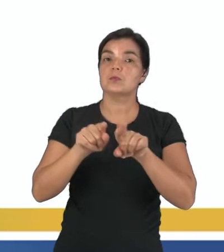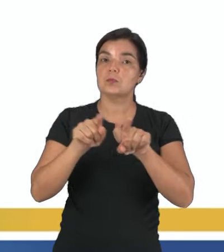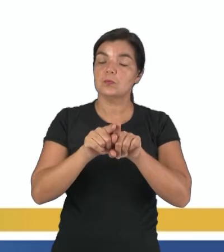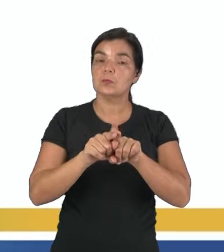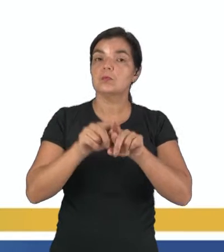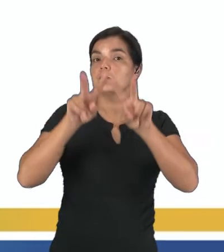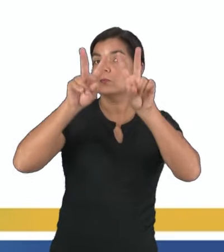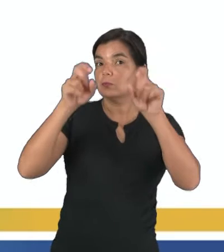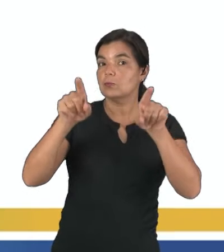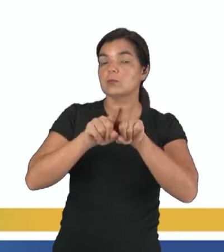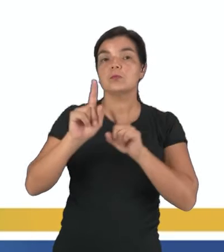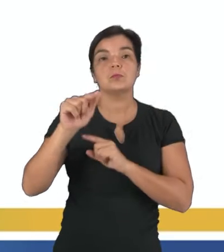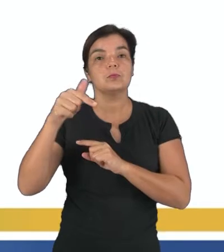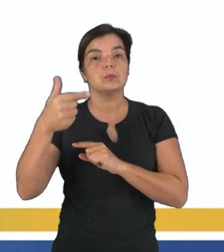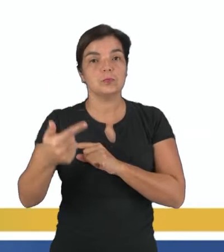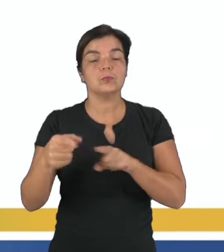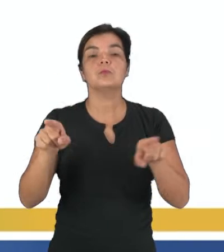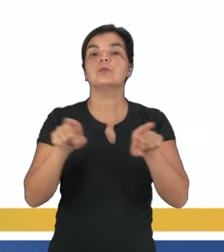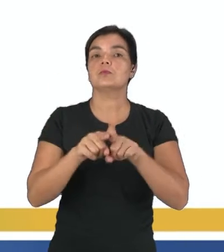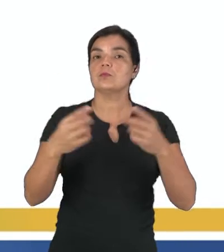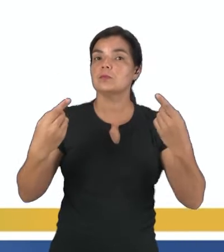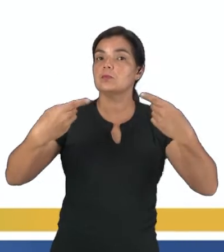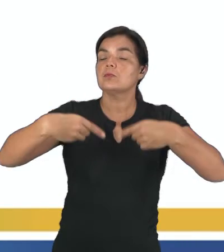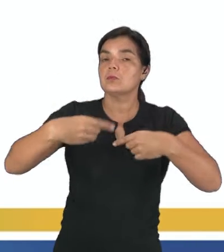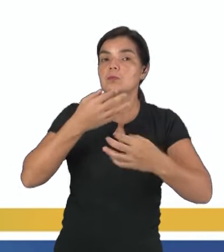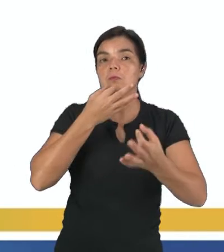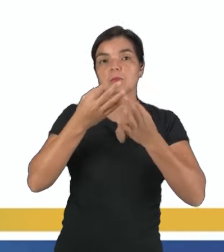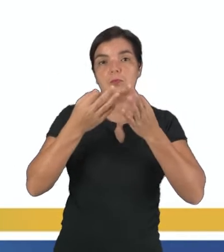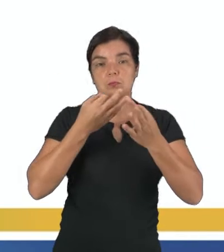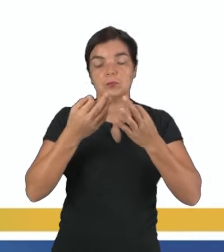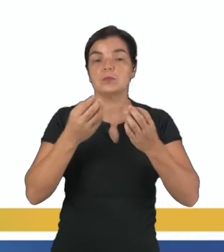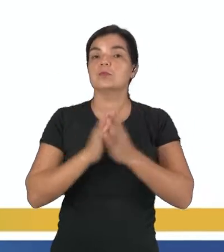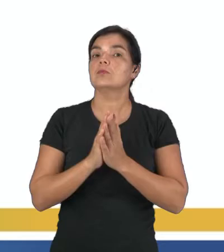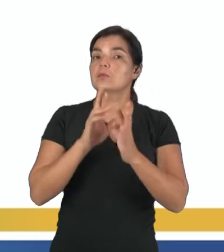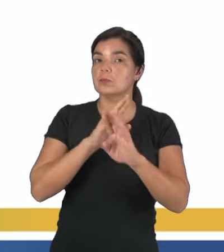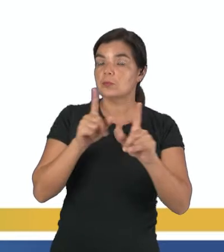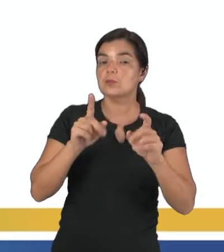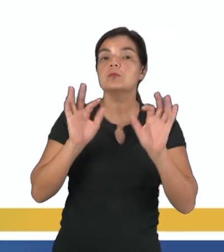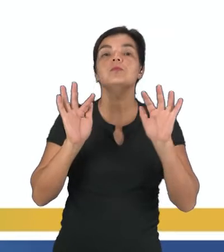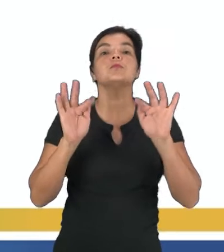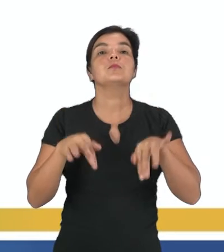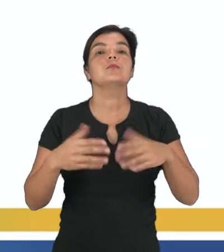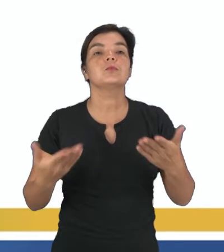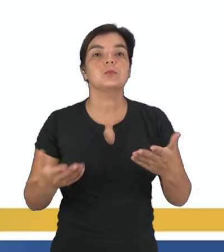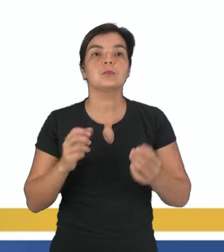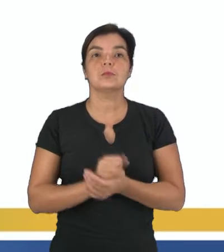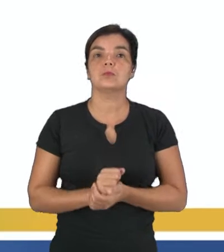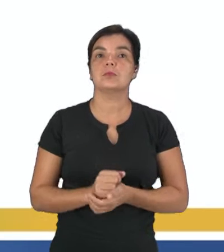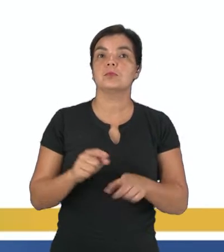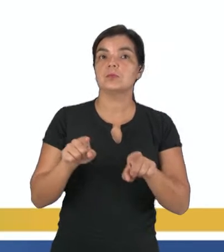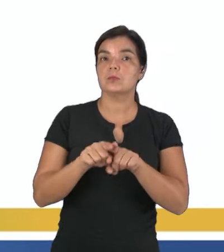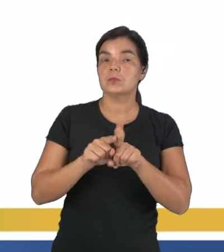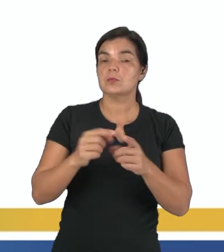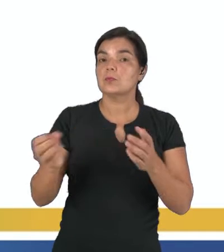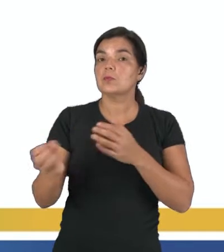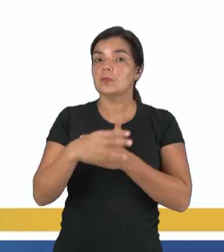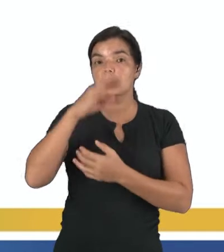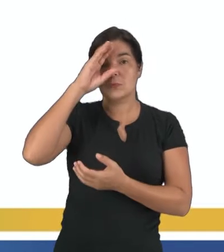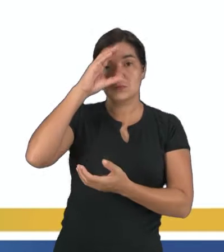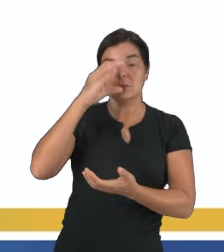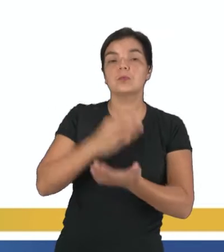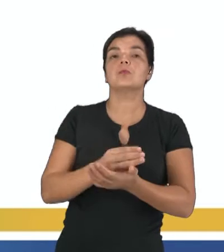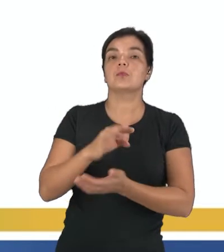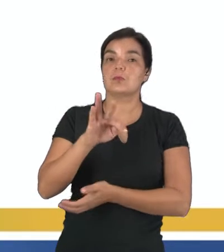o assunto e uma outra ideia contra-argumentando aquela, tá? E na conclusão, que é a síntese ou a nova tese, ela